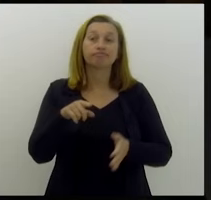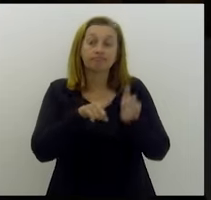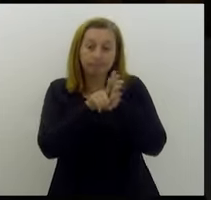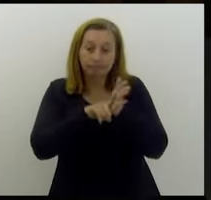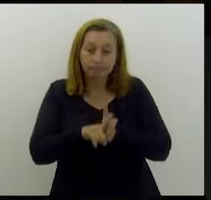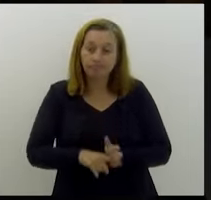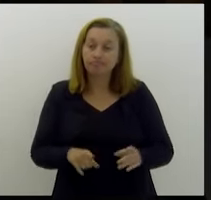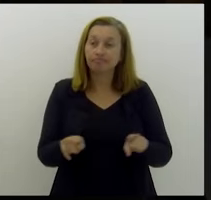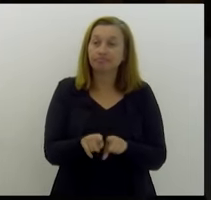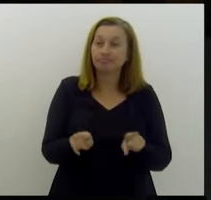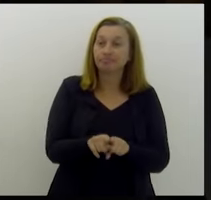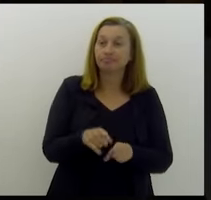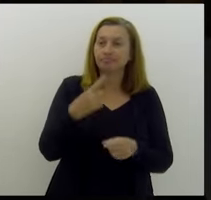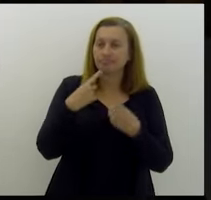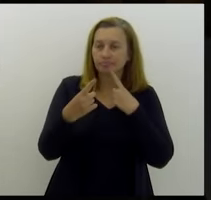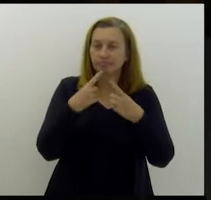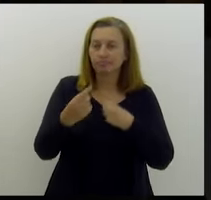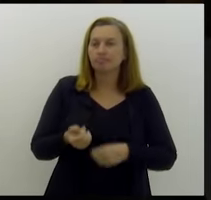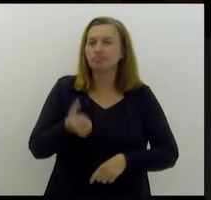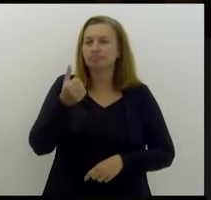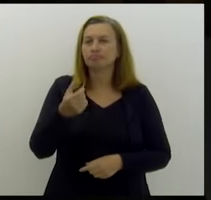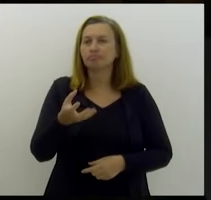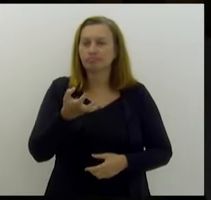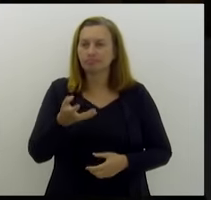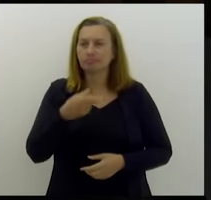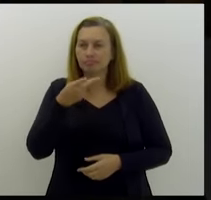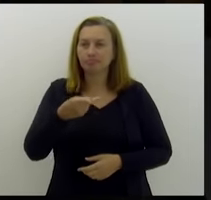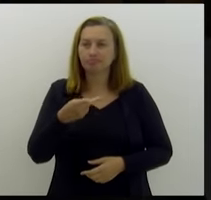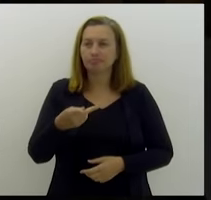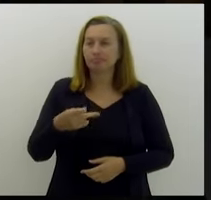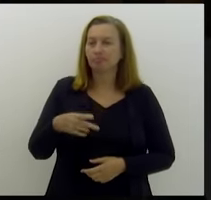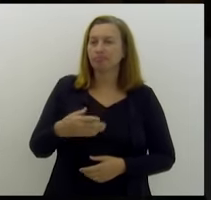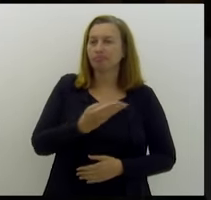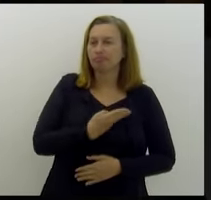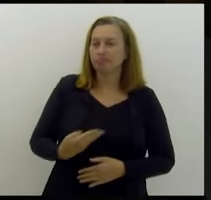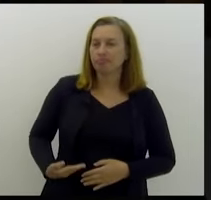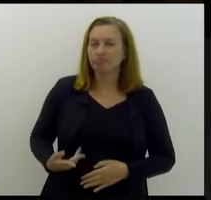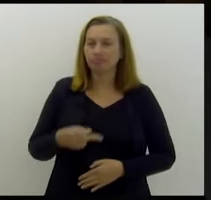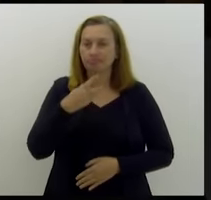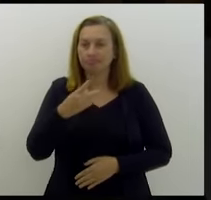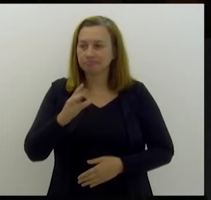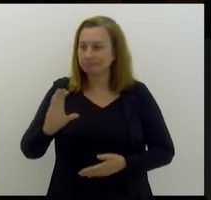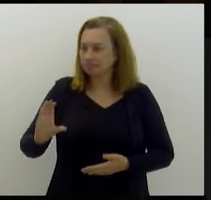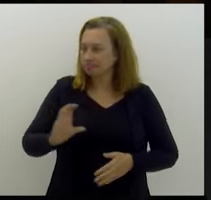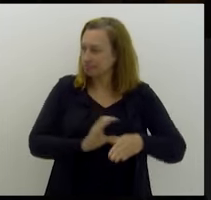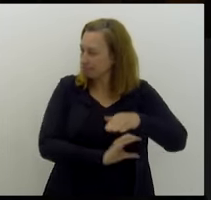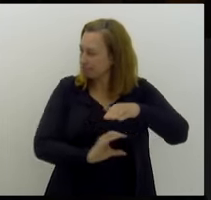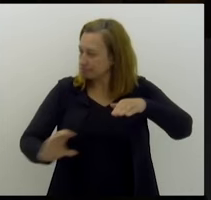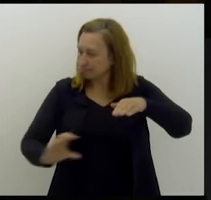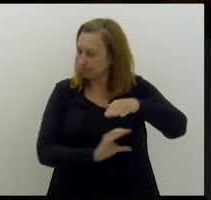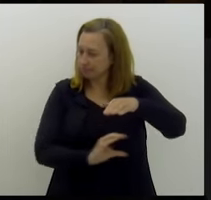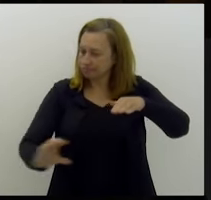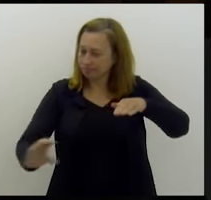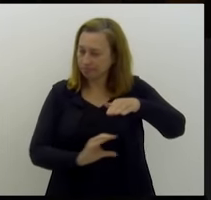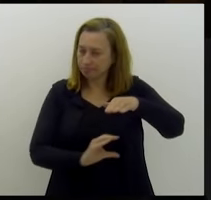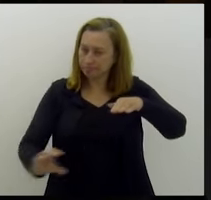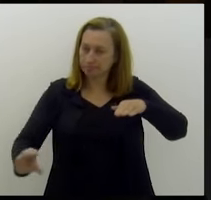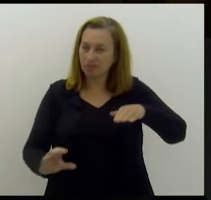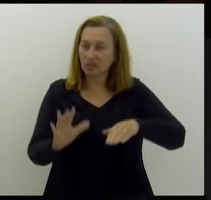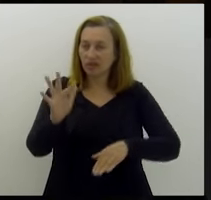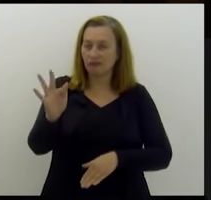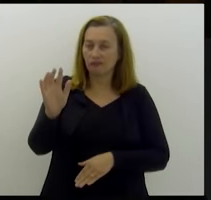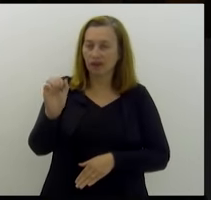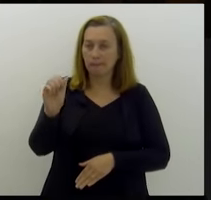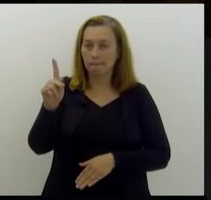porque tá se discutindo pouco eu quero trazer pro debate o governador fala em capturar recursos de todos os Fundos inclusive da